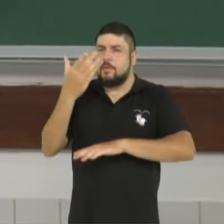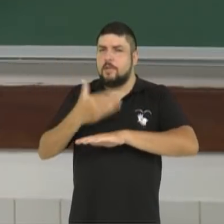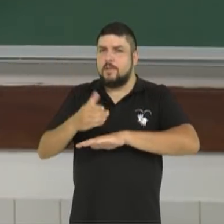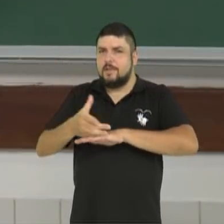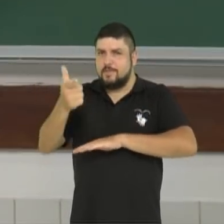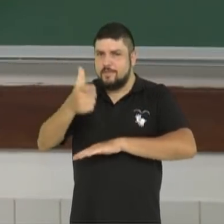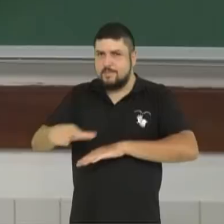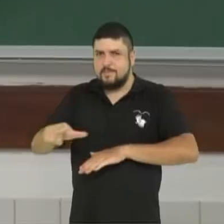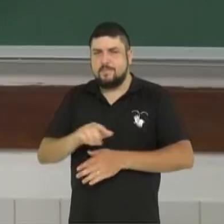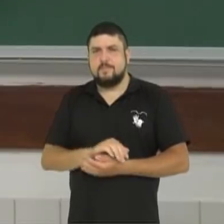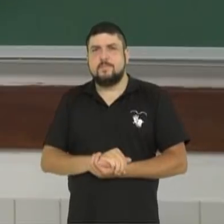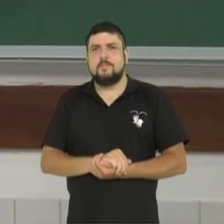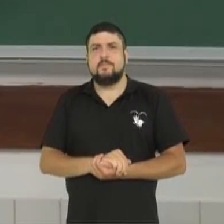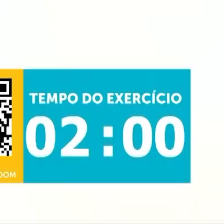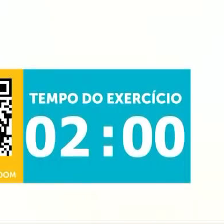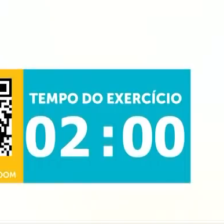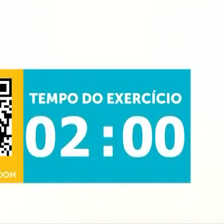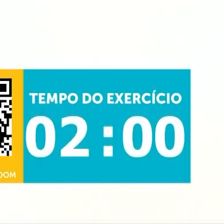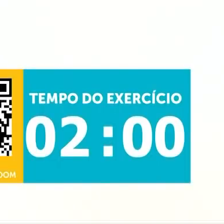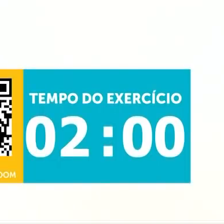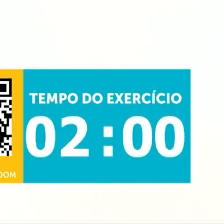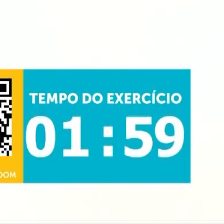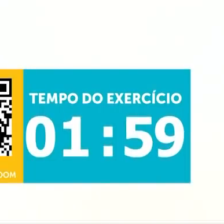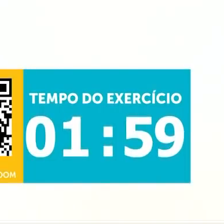um pouquinho aí dos tempos verbais.